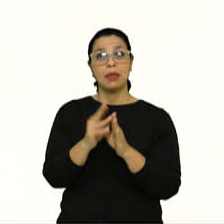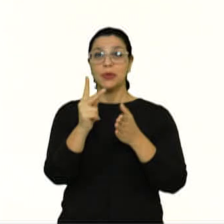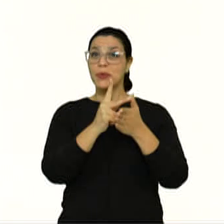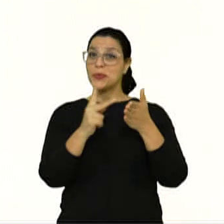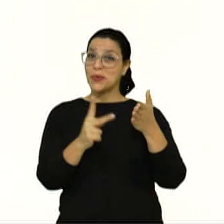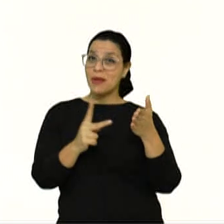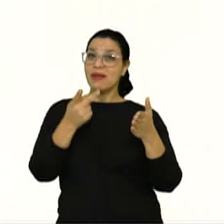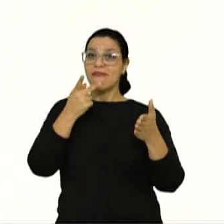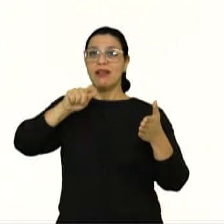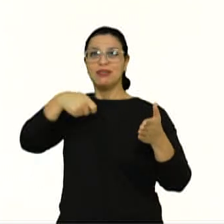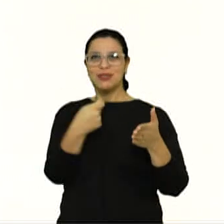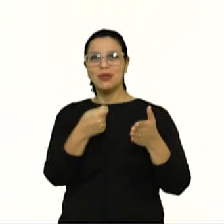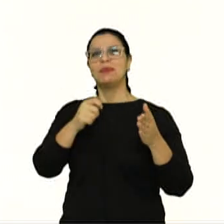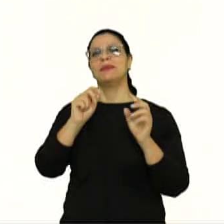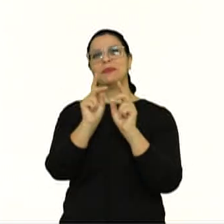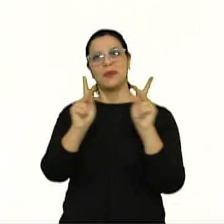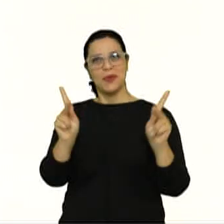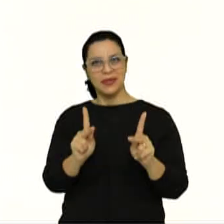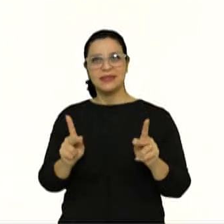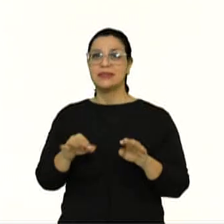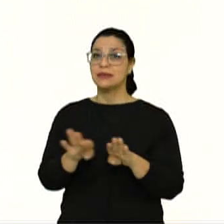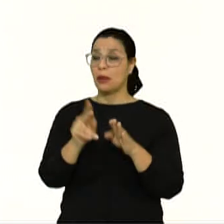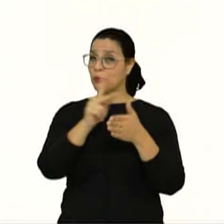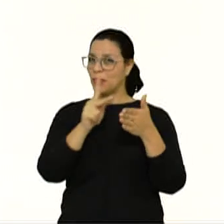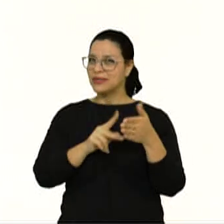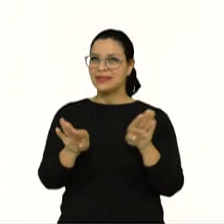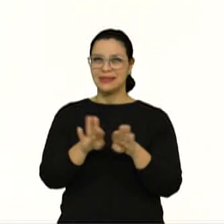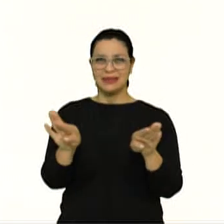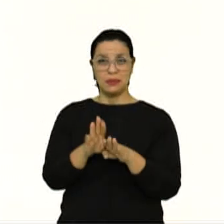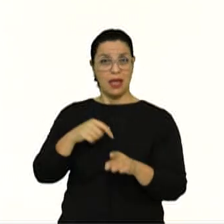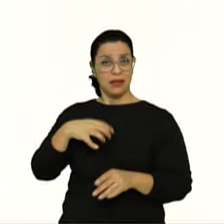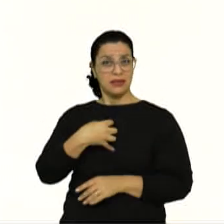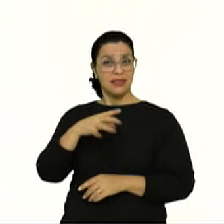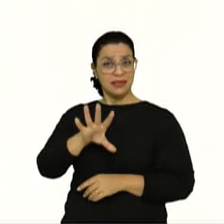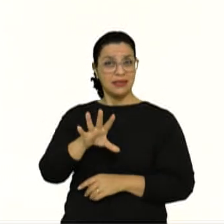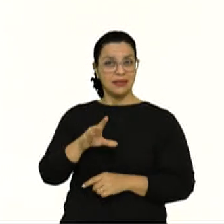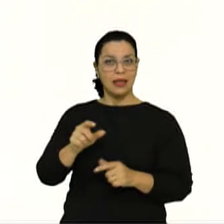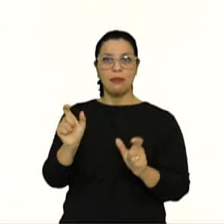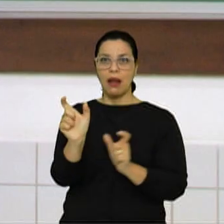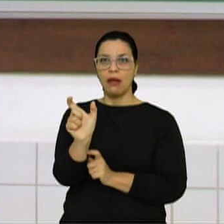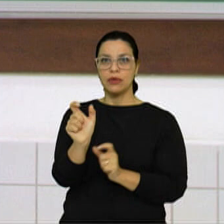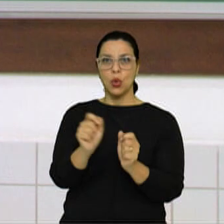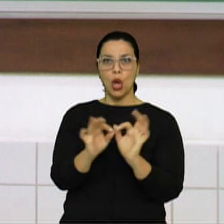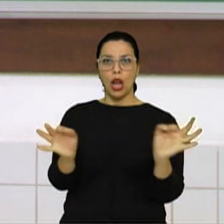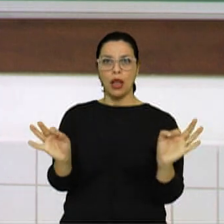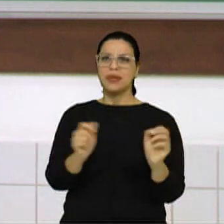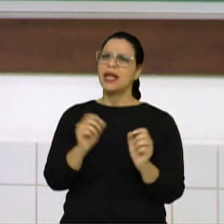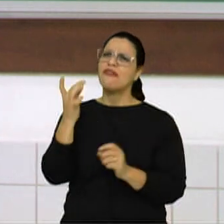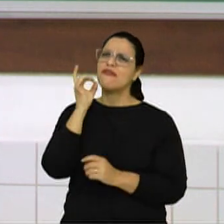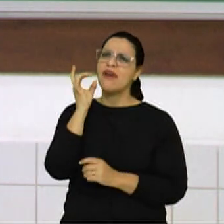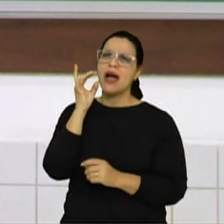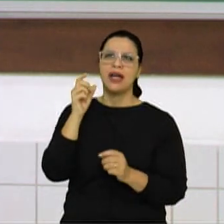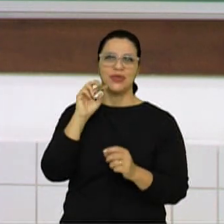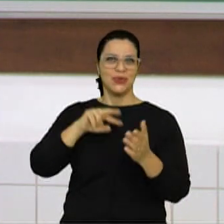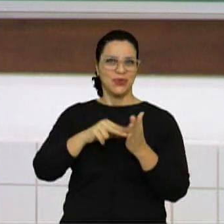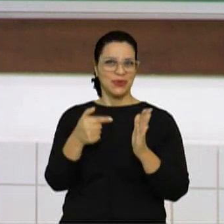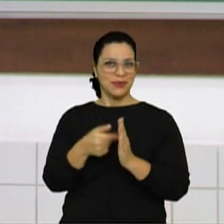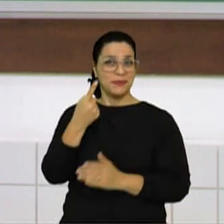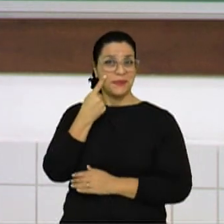poema que fala sobre poesia, que é o nosso caso. Ficou mais fácil? Palavrão grande, né? Mas é facinho. Vamos